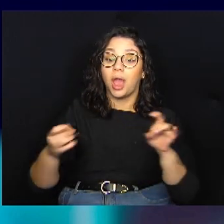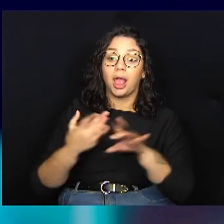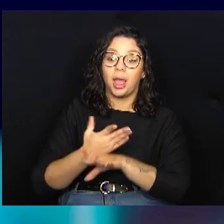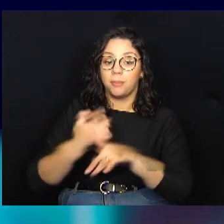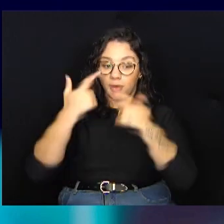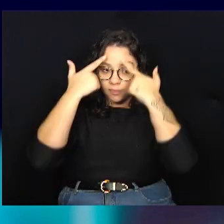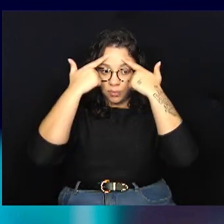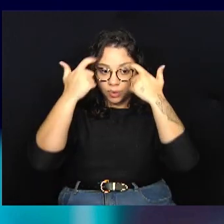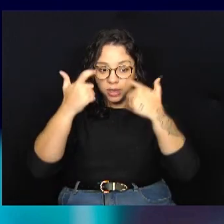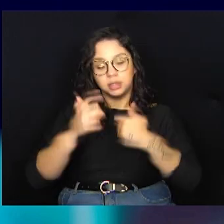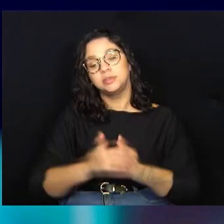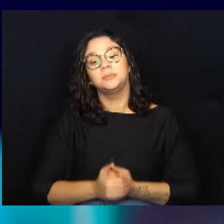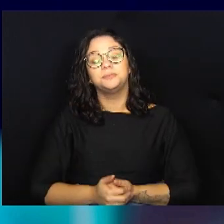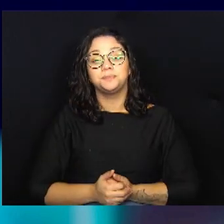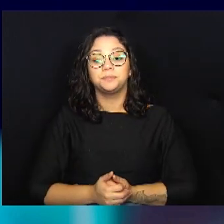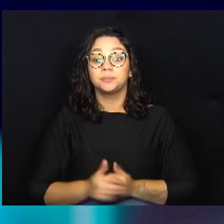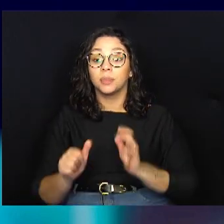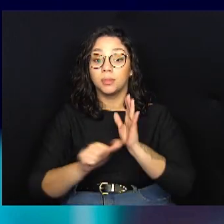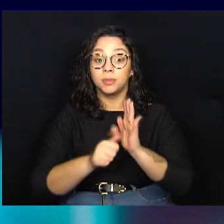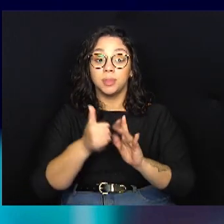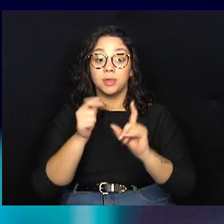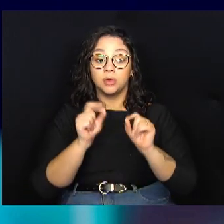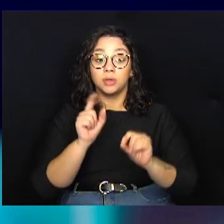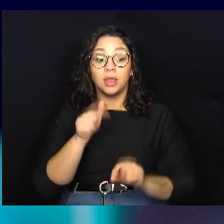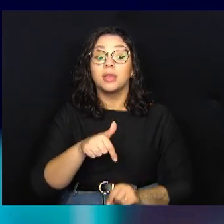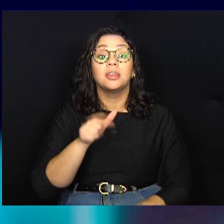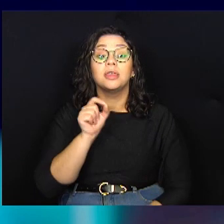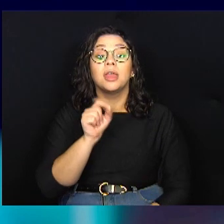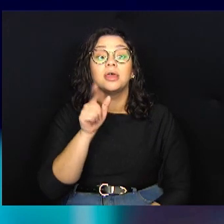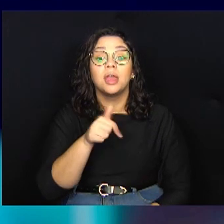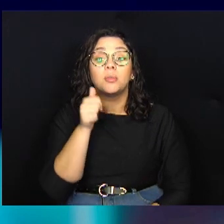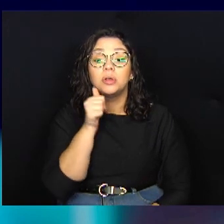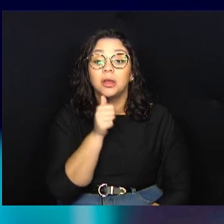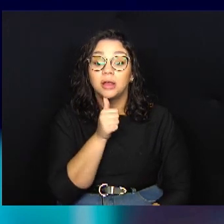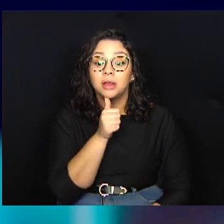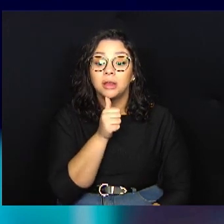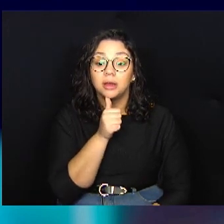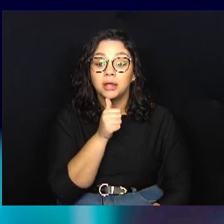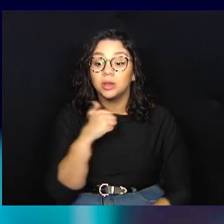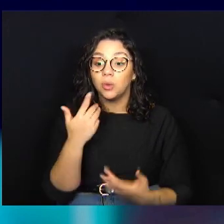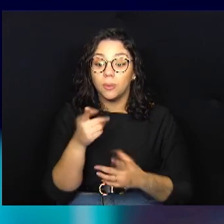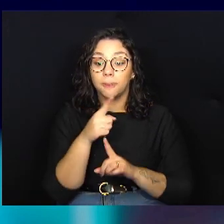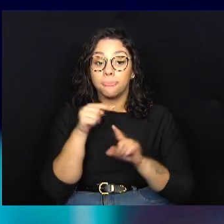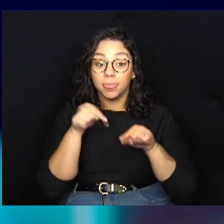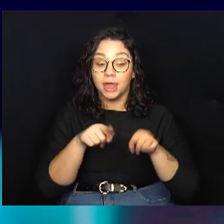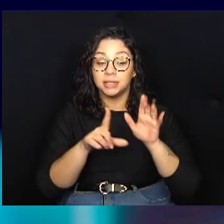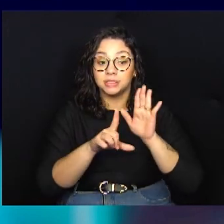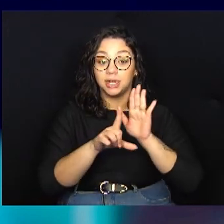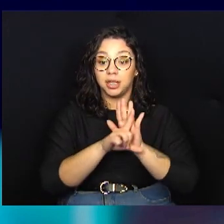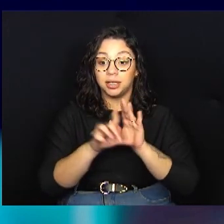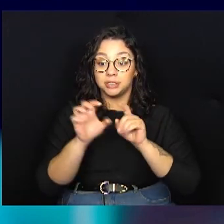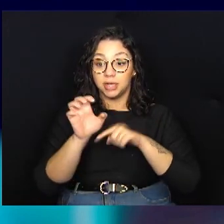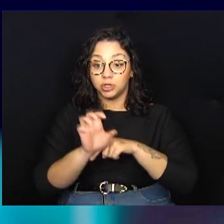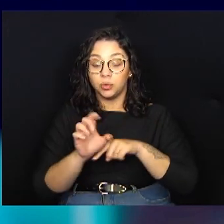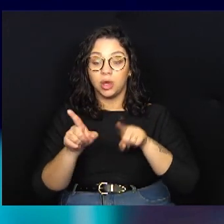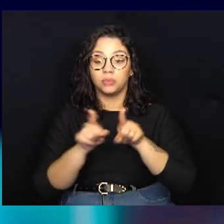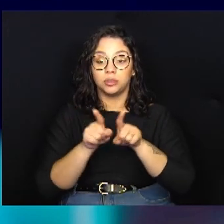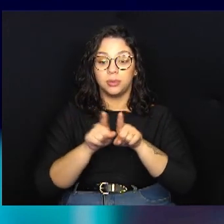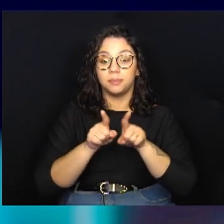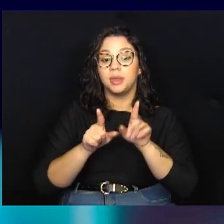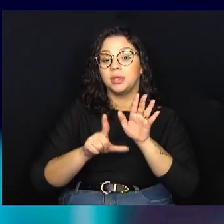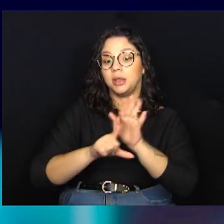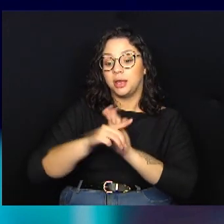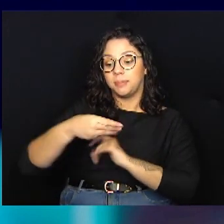violência. Então, a primeira questão é: quem é mulher? Quem é mulher para fins dessa lei estadual, para fins da Lei Maria da Penha,